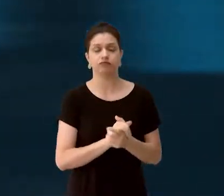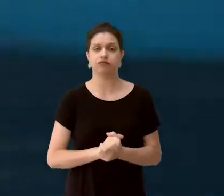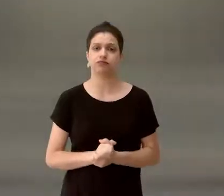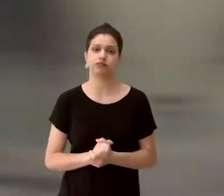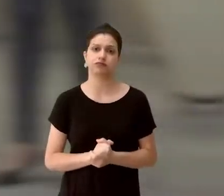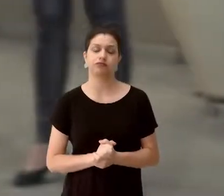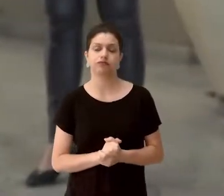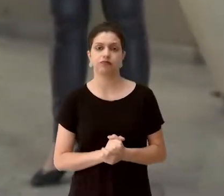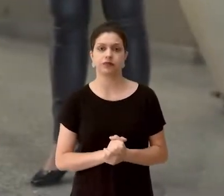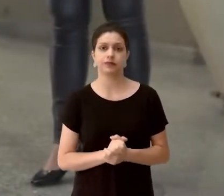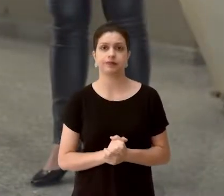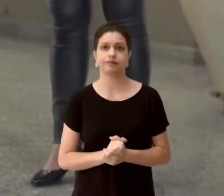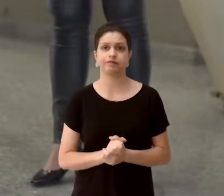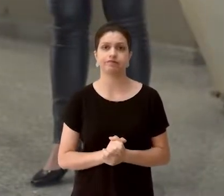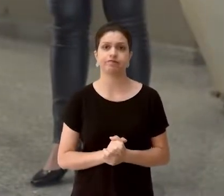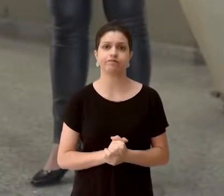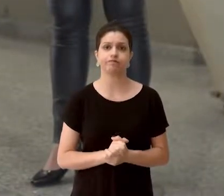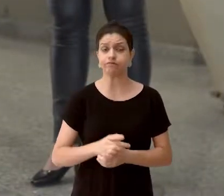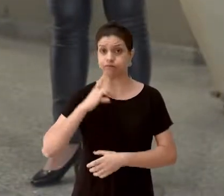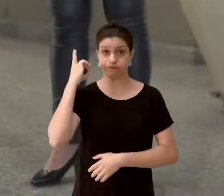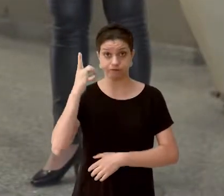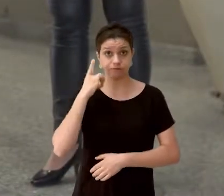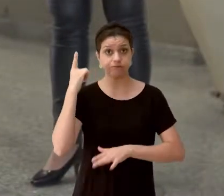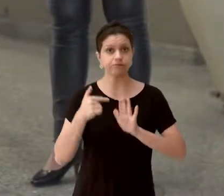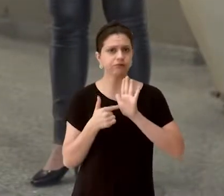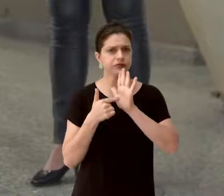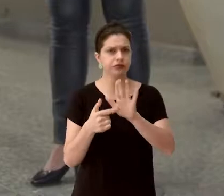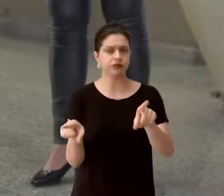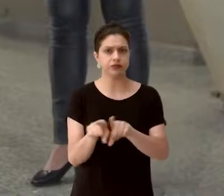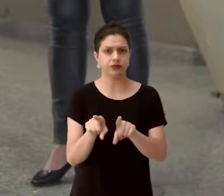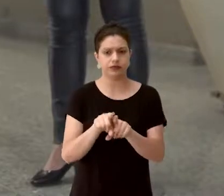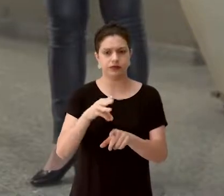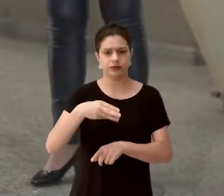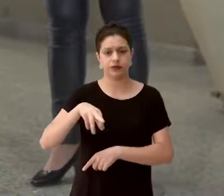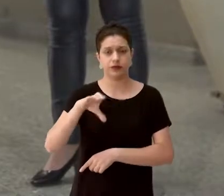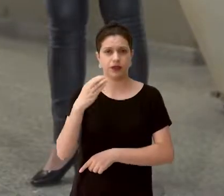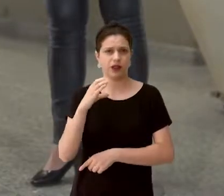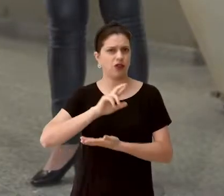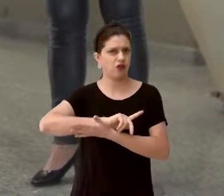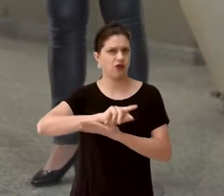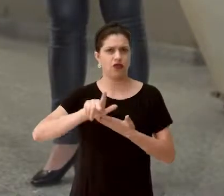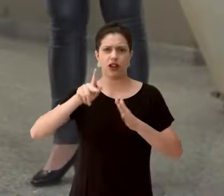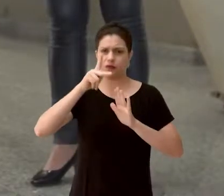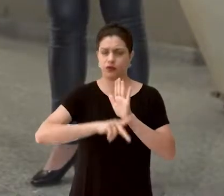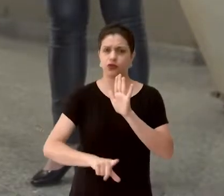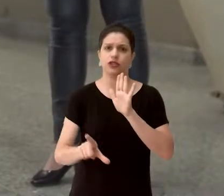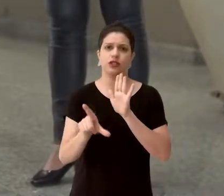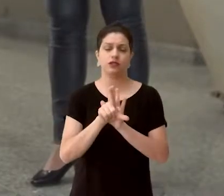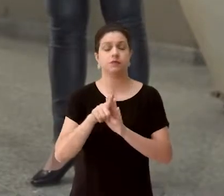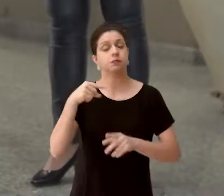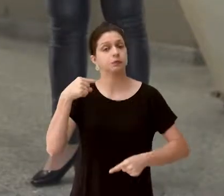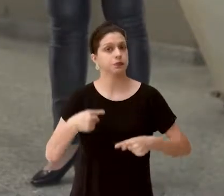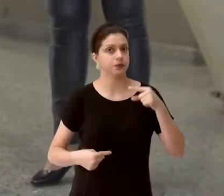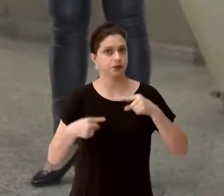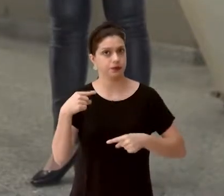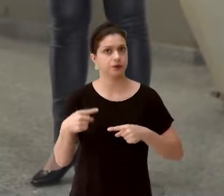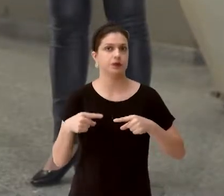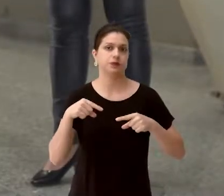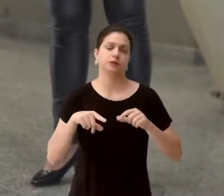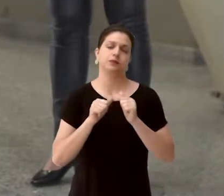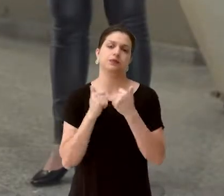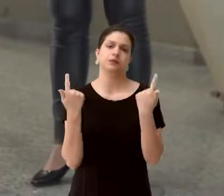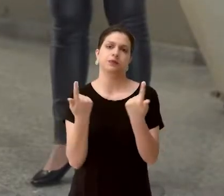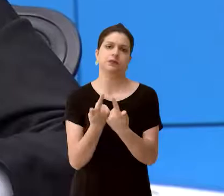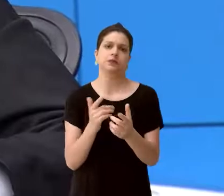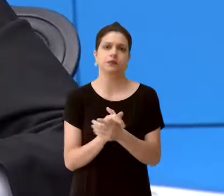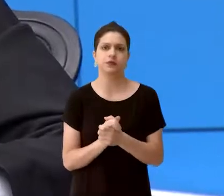ocupadas. Ouvindo a população, os deputados apresentaram em março vários projetos de lei para serem debatidos